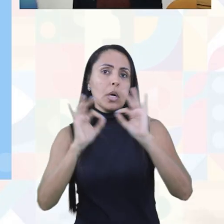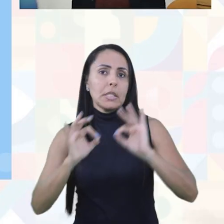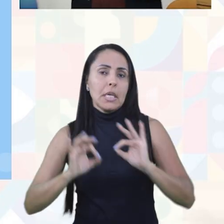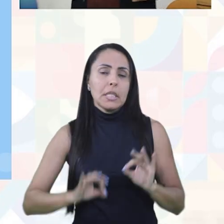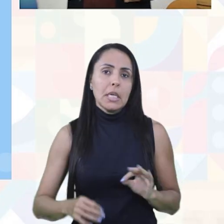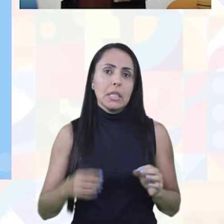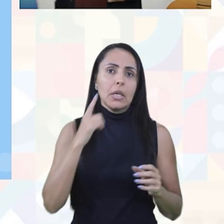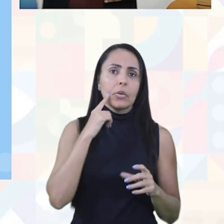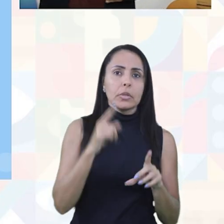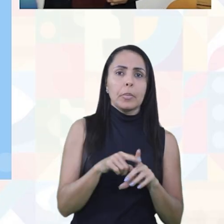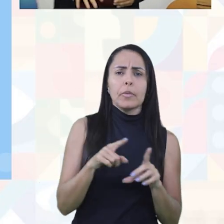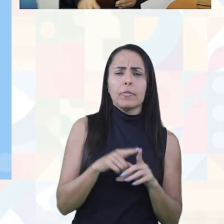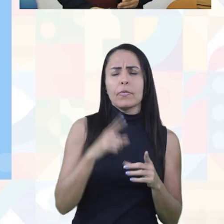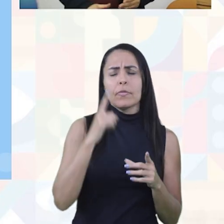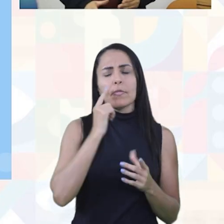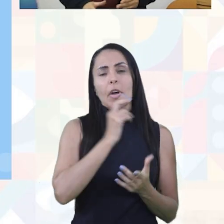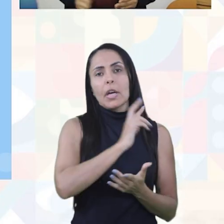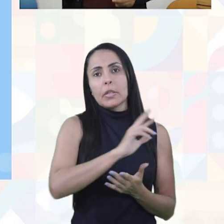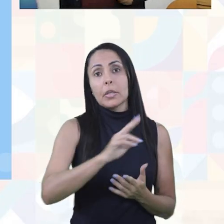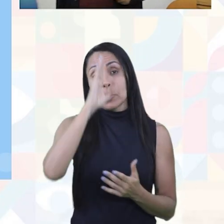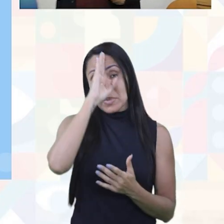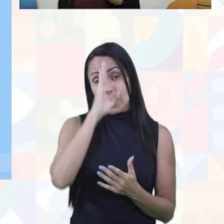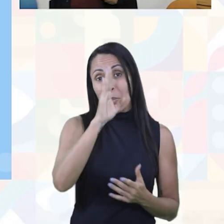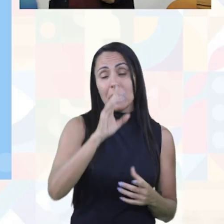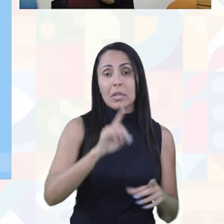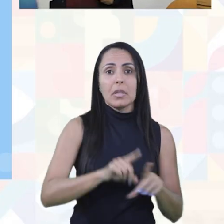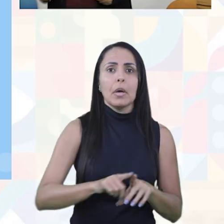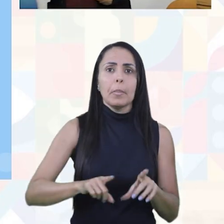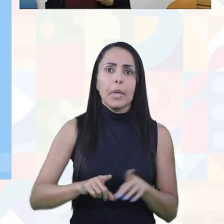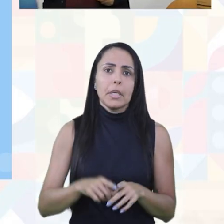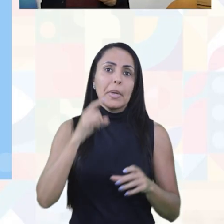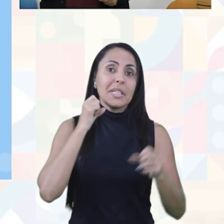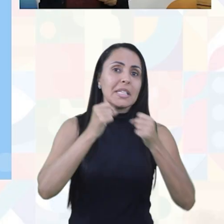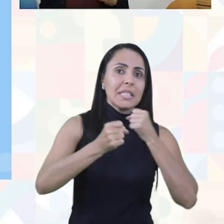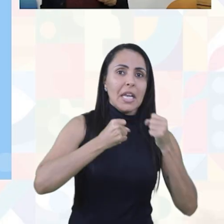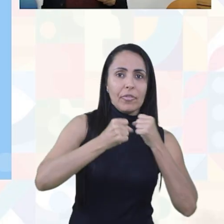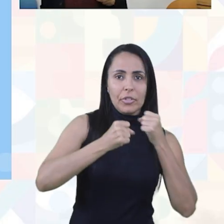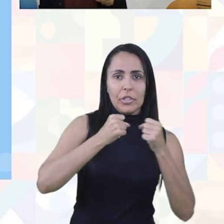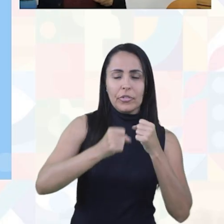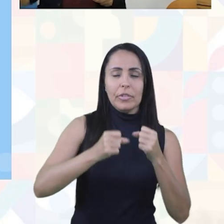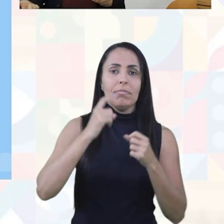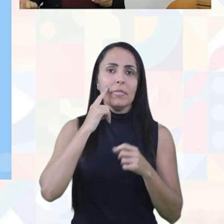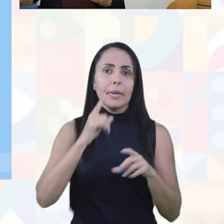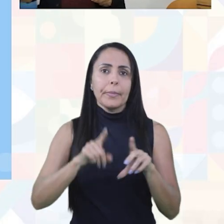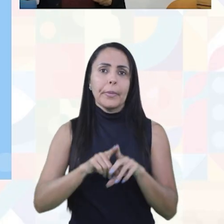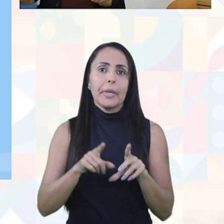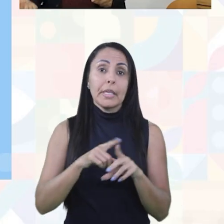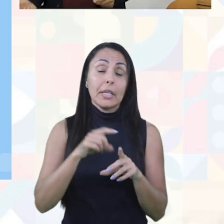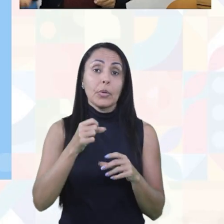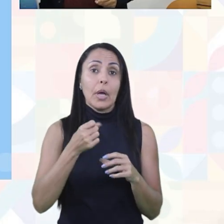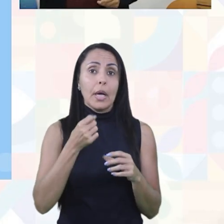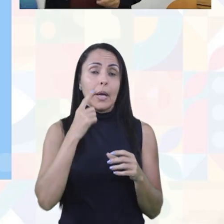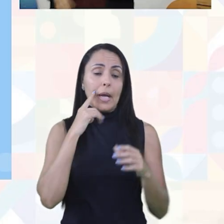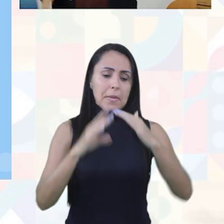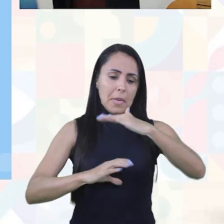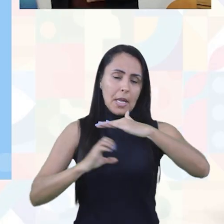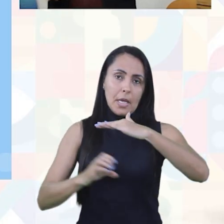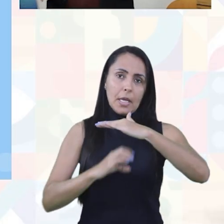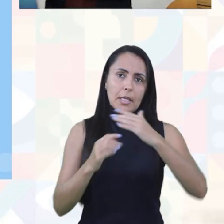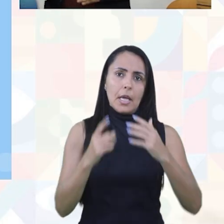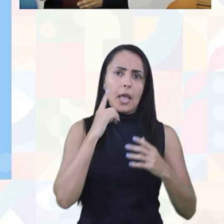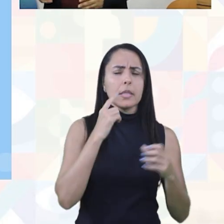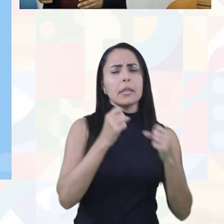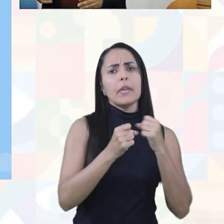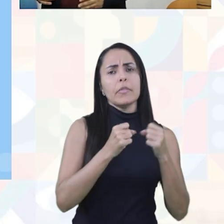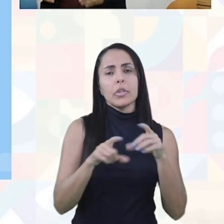de vários atributos, principalmente através de entrevista com quem saiu da empresa, certo? E